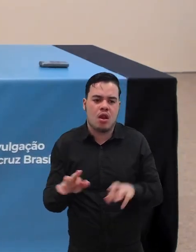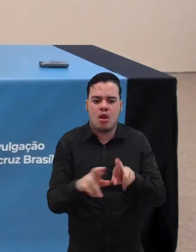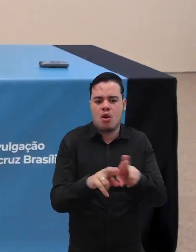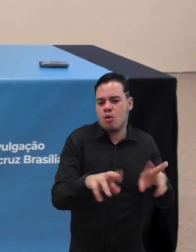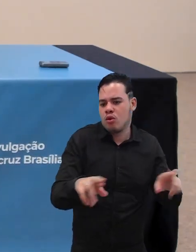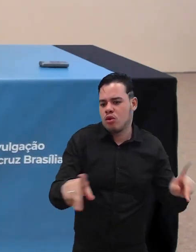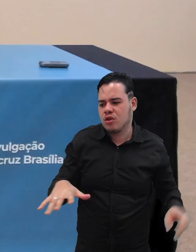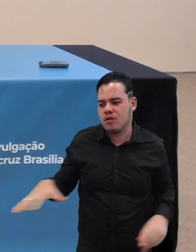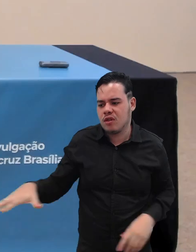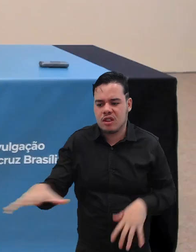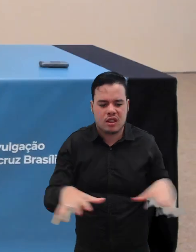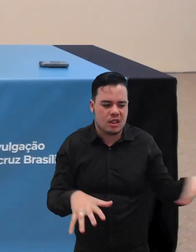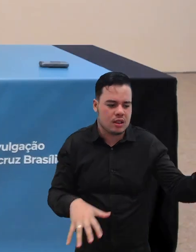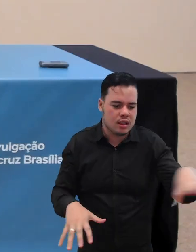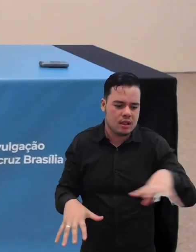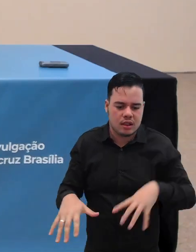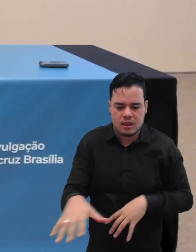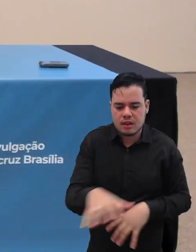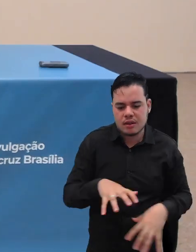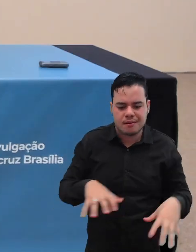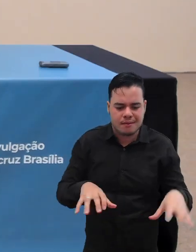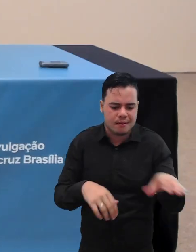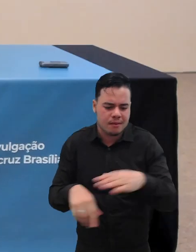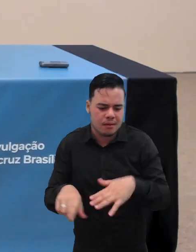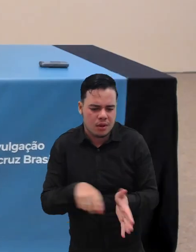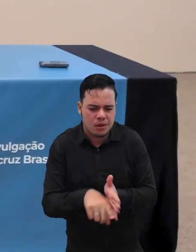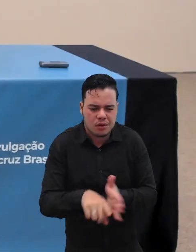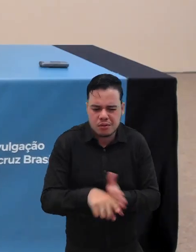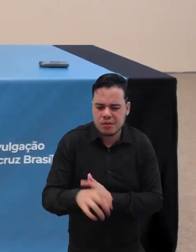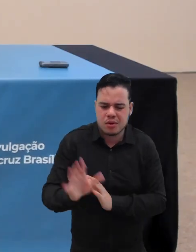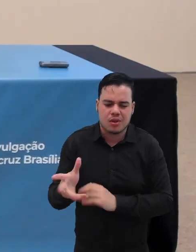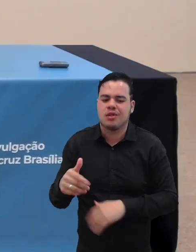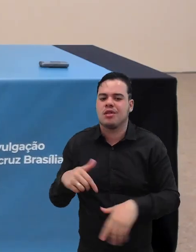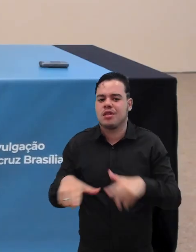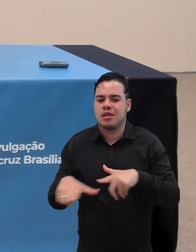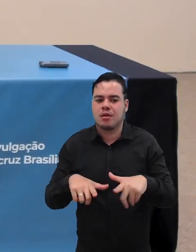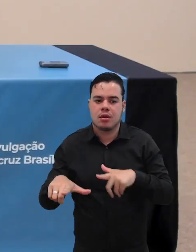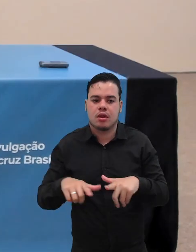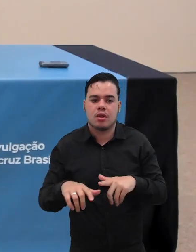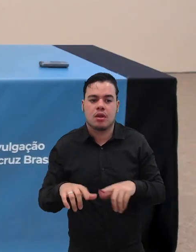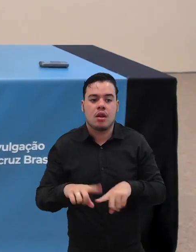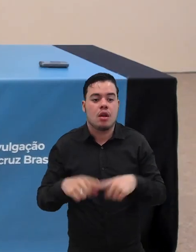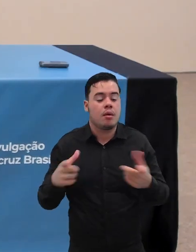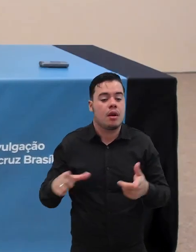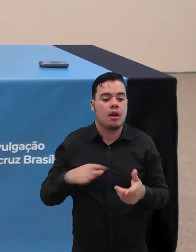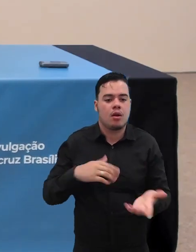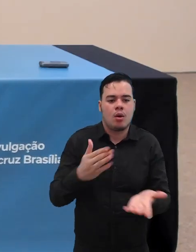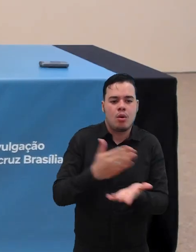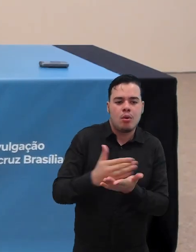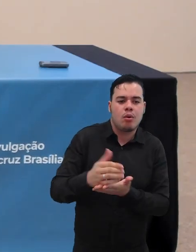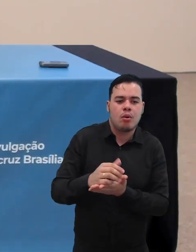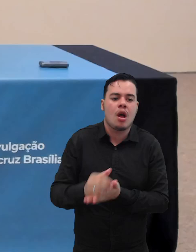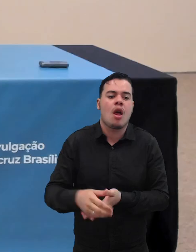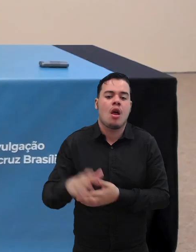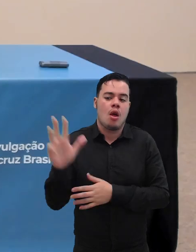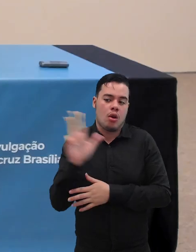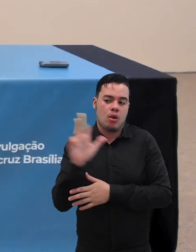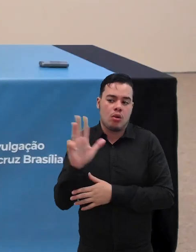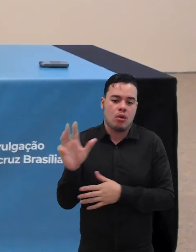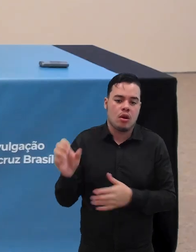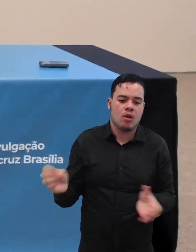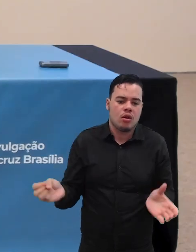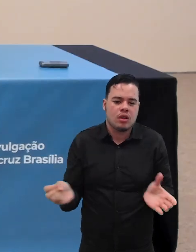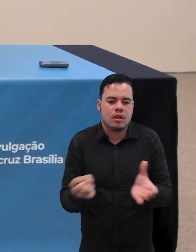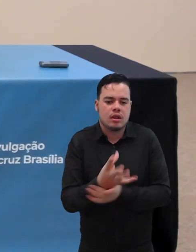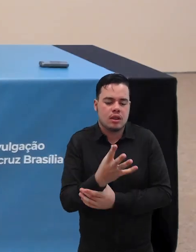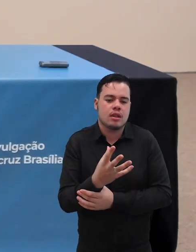de pesquisa já faziam esse trabalho, mas houve um momento, no primeiro mandato do presidente Lula, quando se cria essa secretaria,